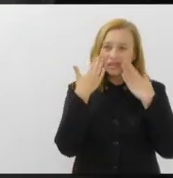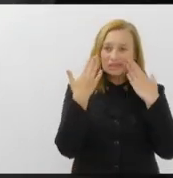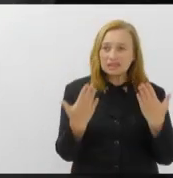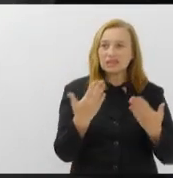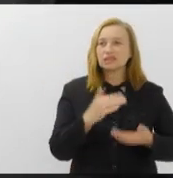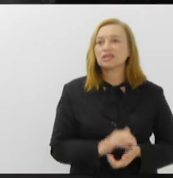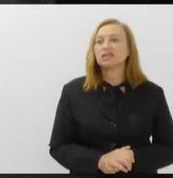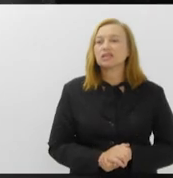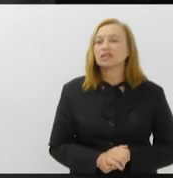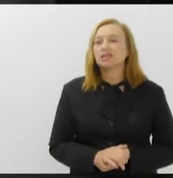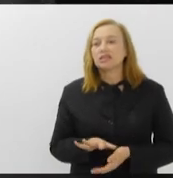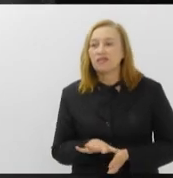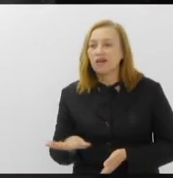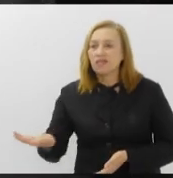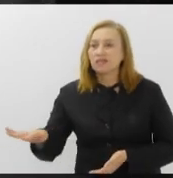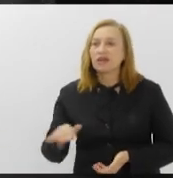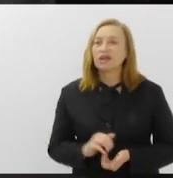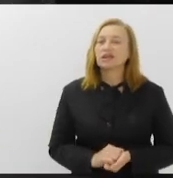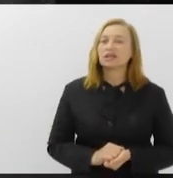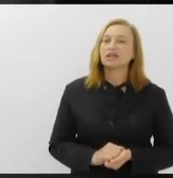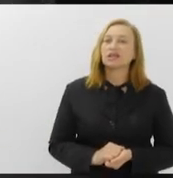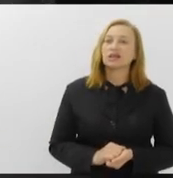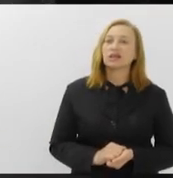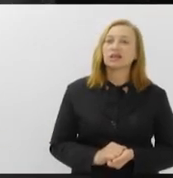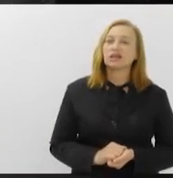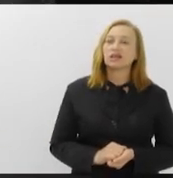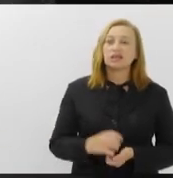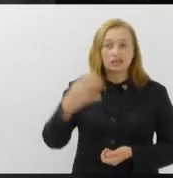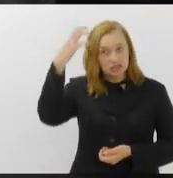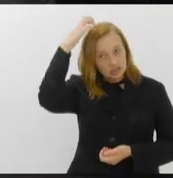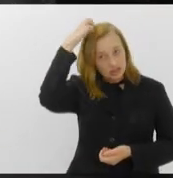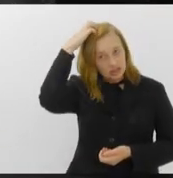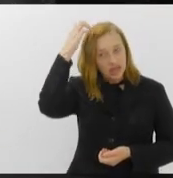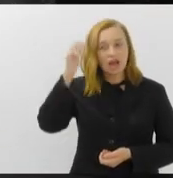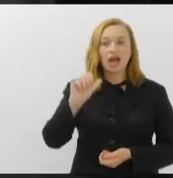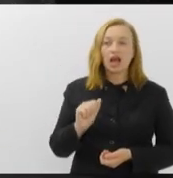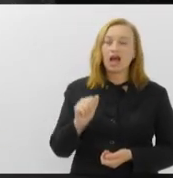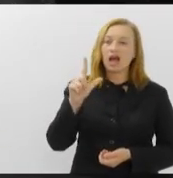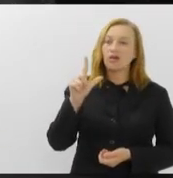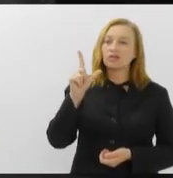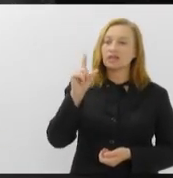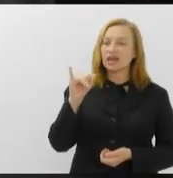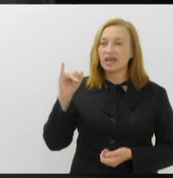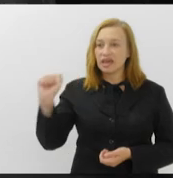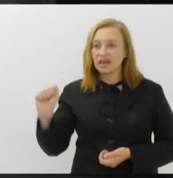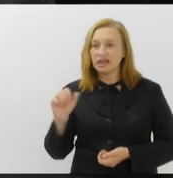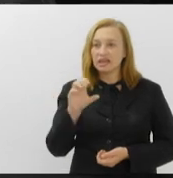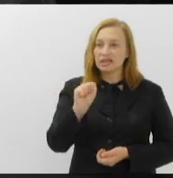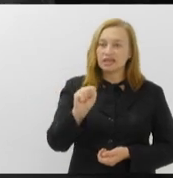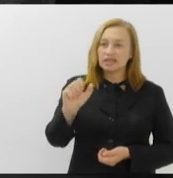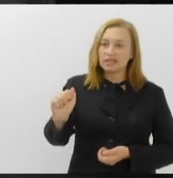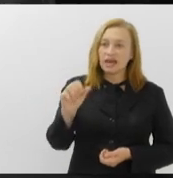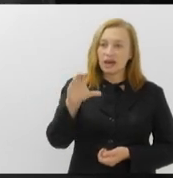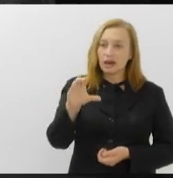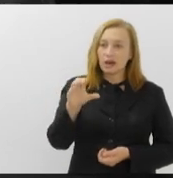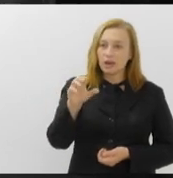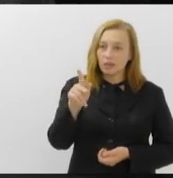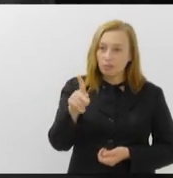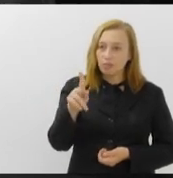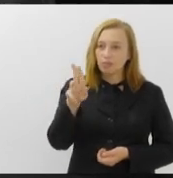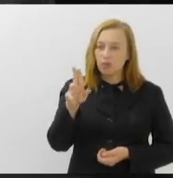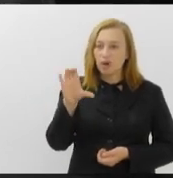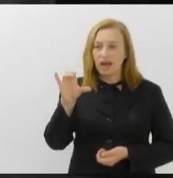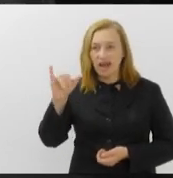da comunidade lá de Angra, da aldeia de Angra, Sapucai, eu já vi que tem algumas pessoas aqui, então isso é muito bom,